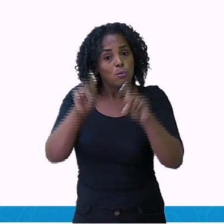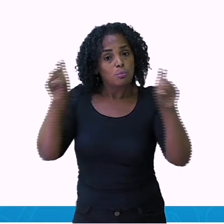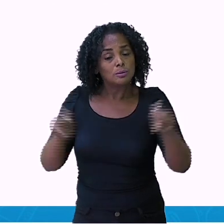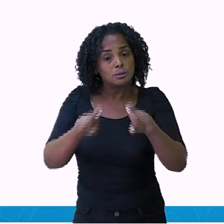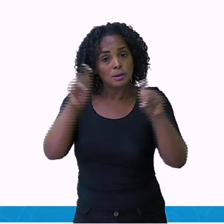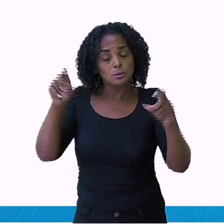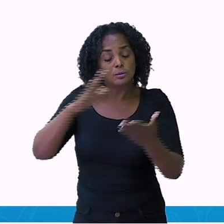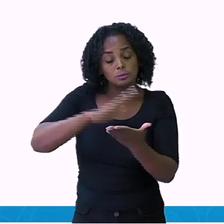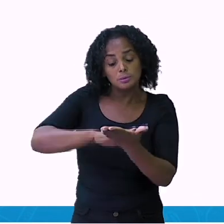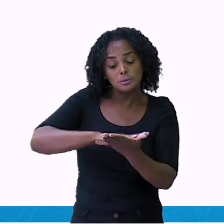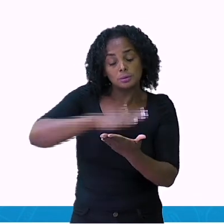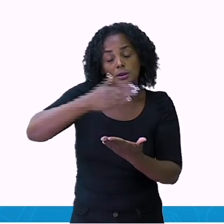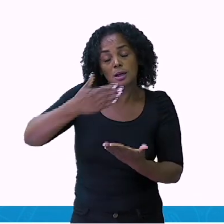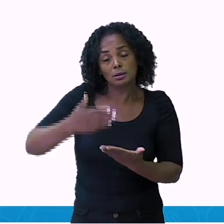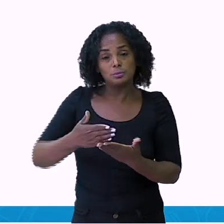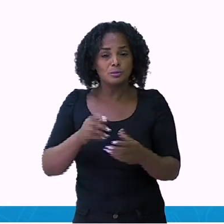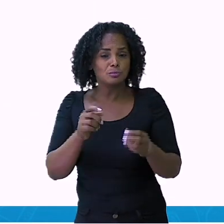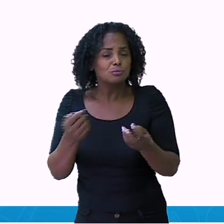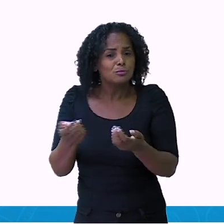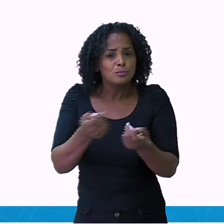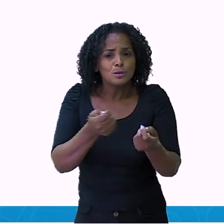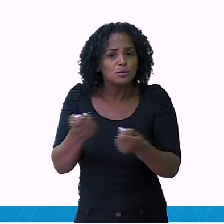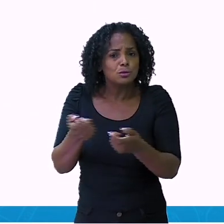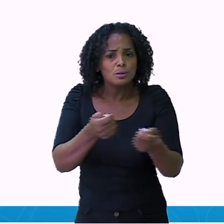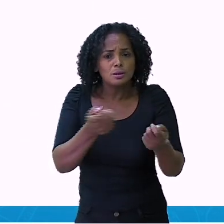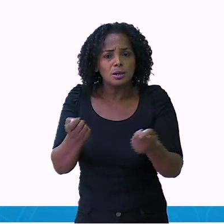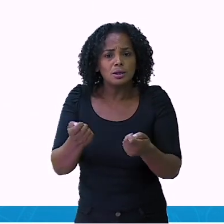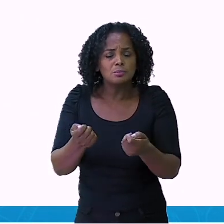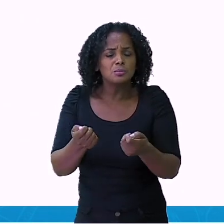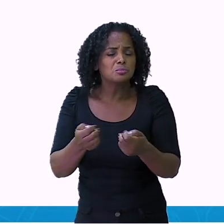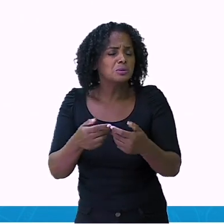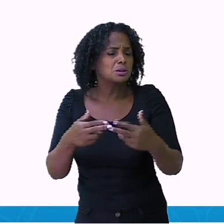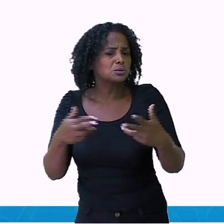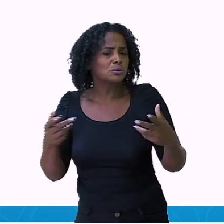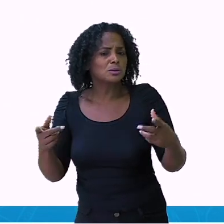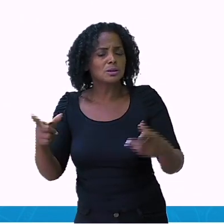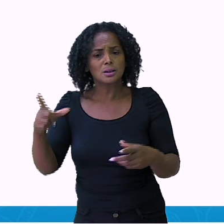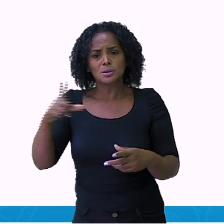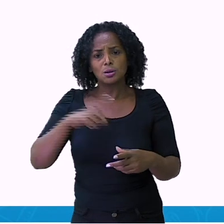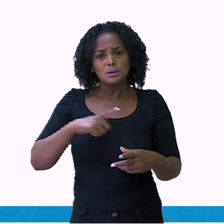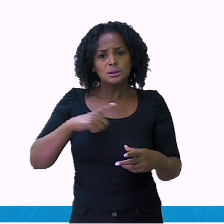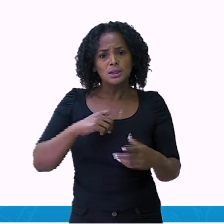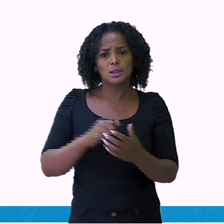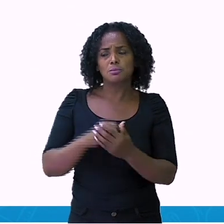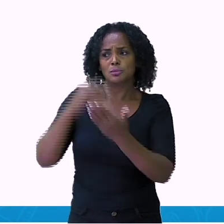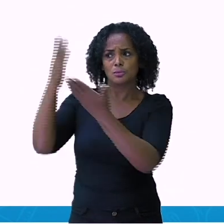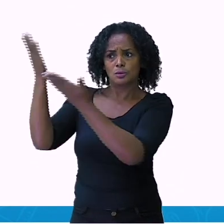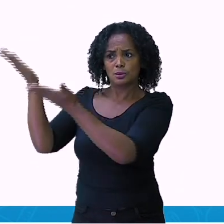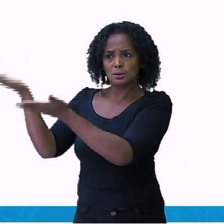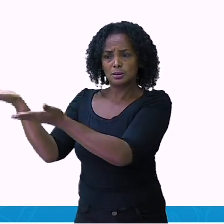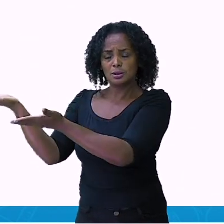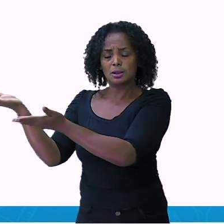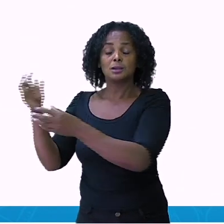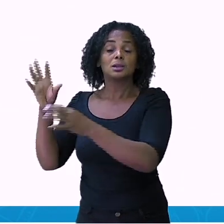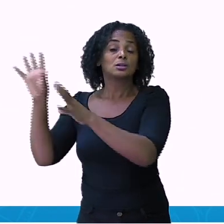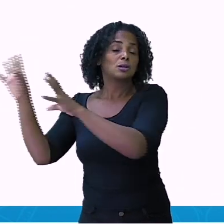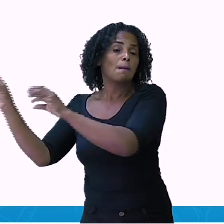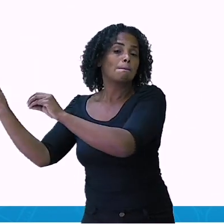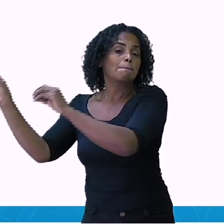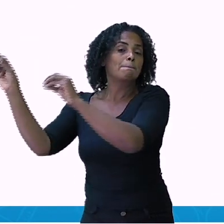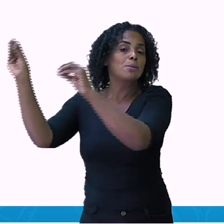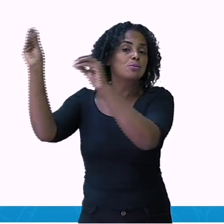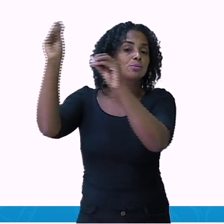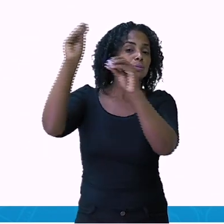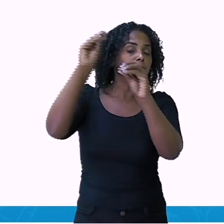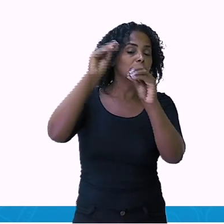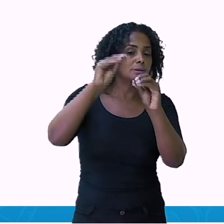tablets, videogames, muitas coisas que são eletrônicas. Olha só, olha o desenho, ó, a gente busca da